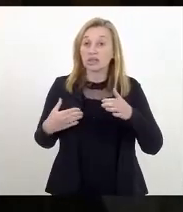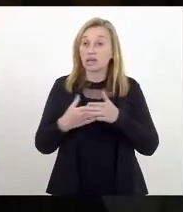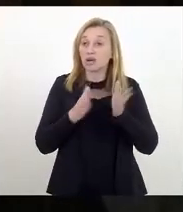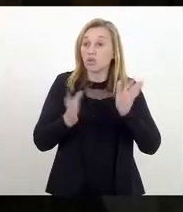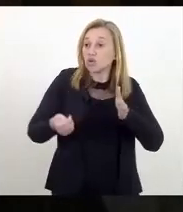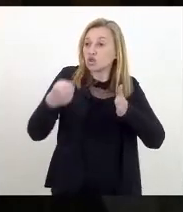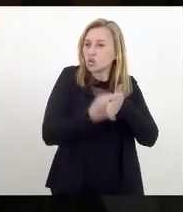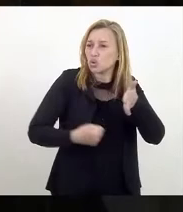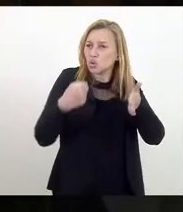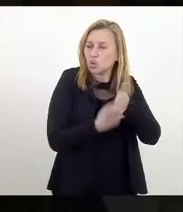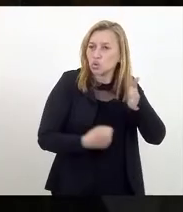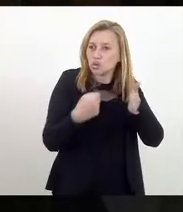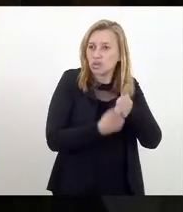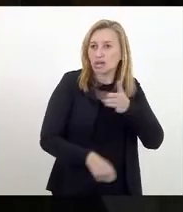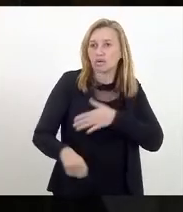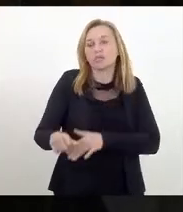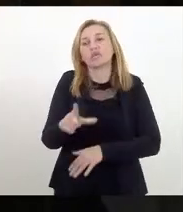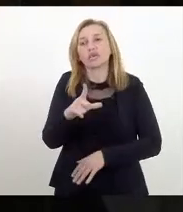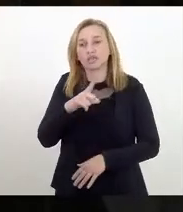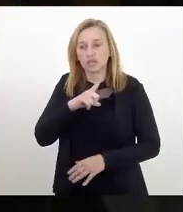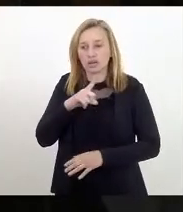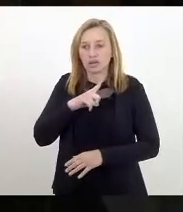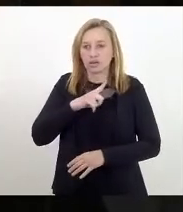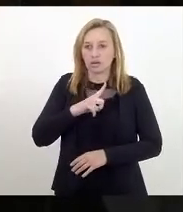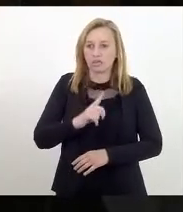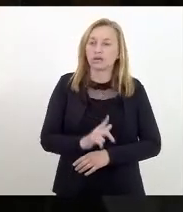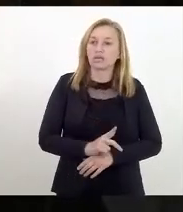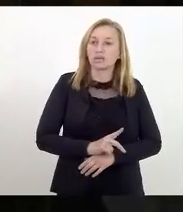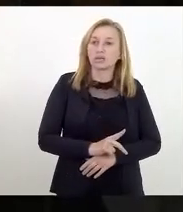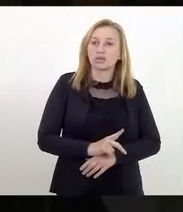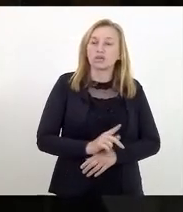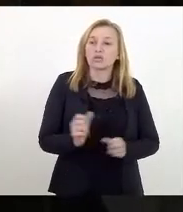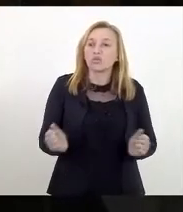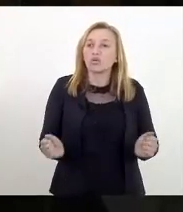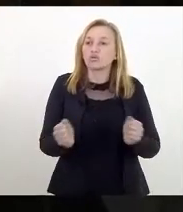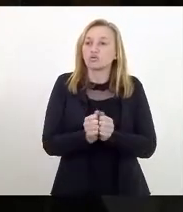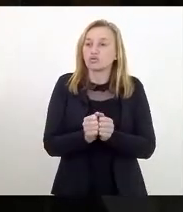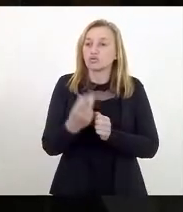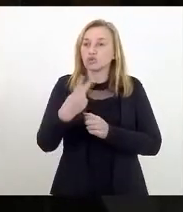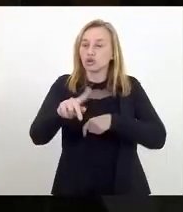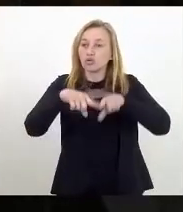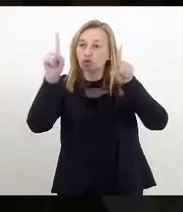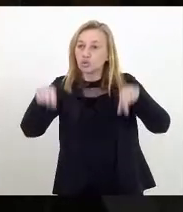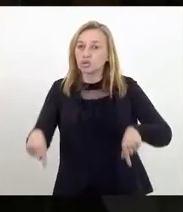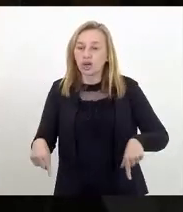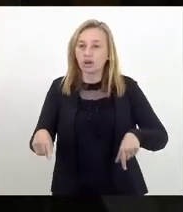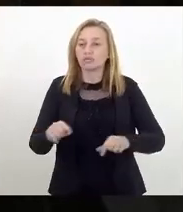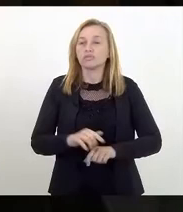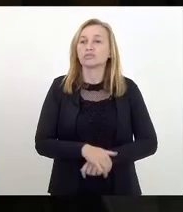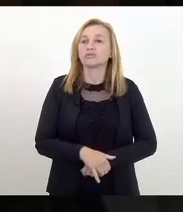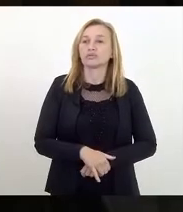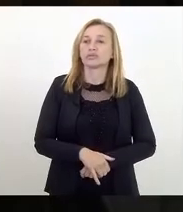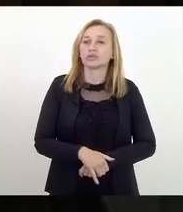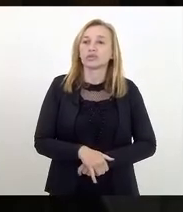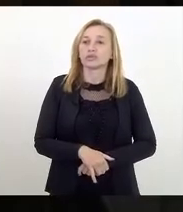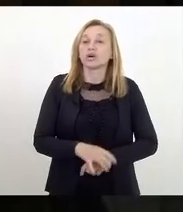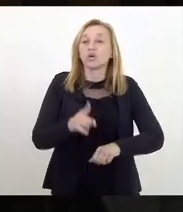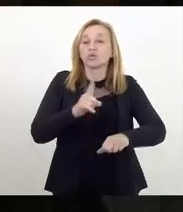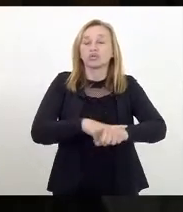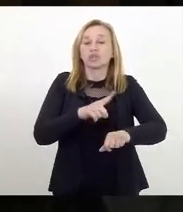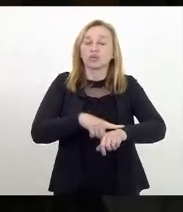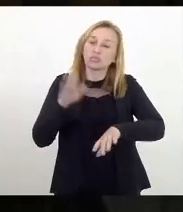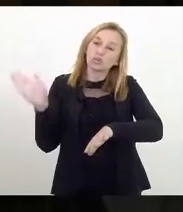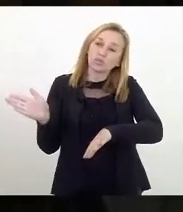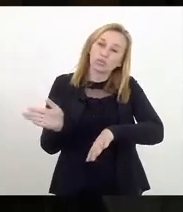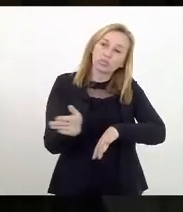um quadro próprio, visto que o conjunto dos seus funcionários, à medida que o tempo passa,